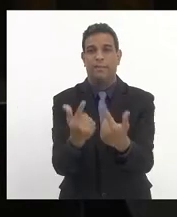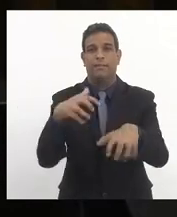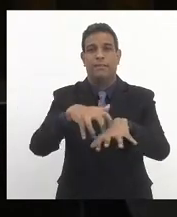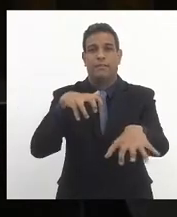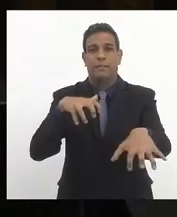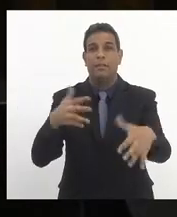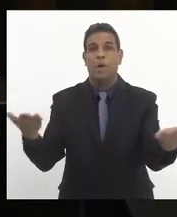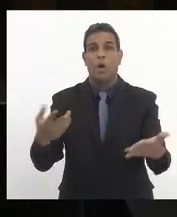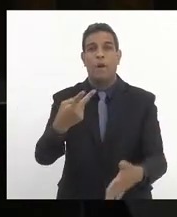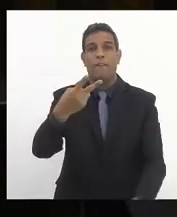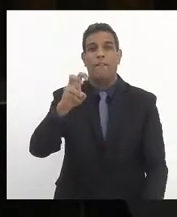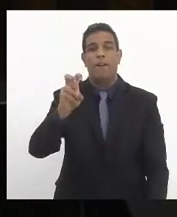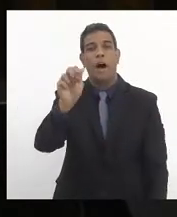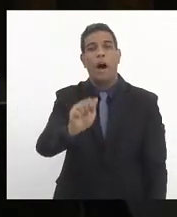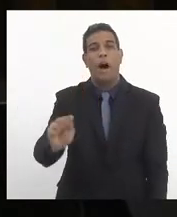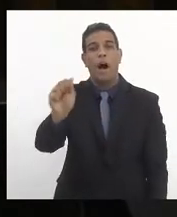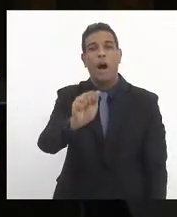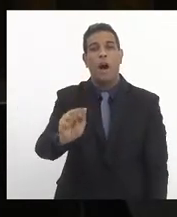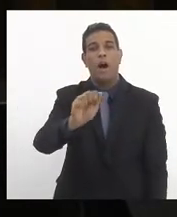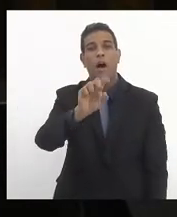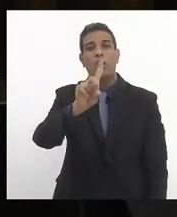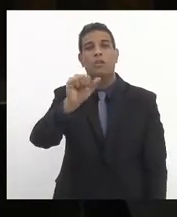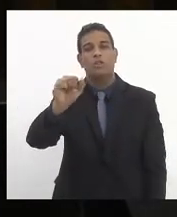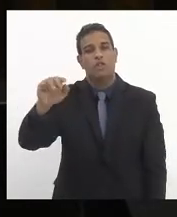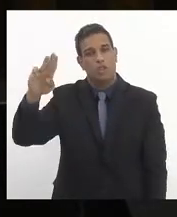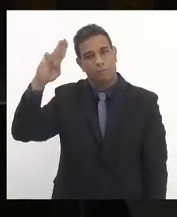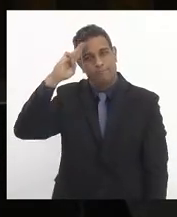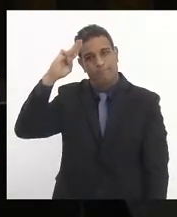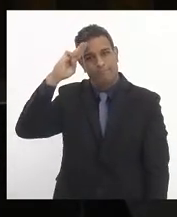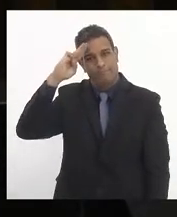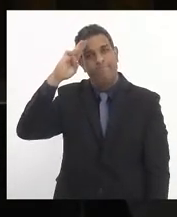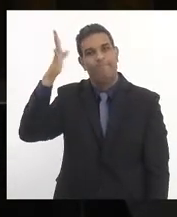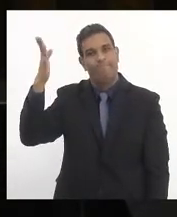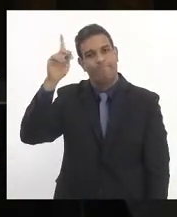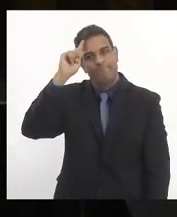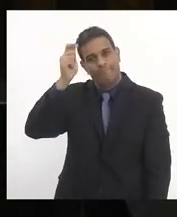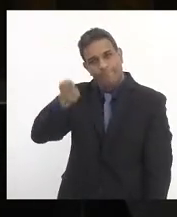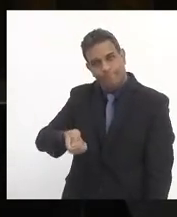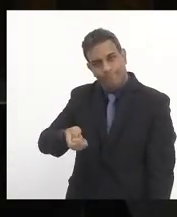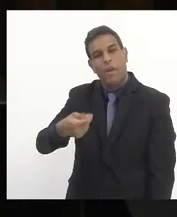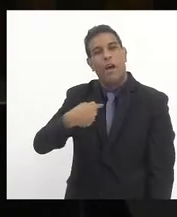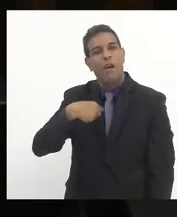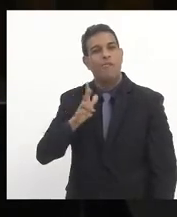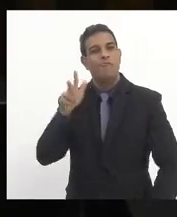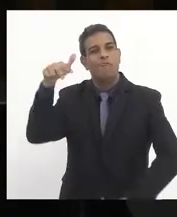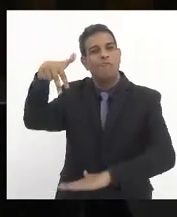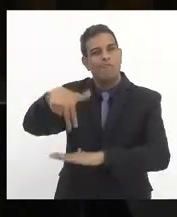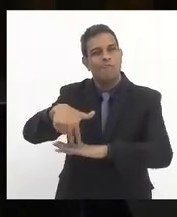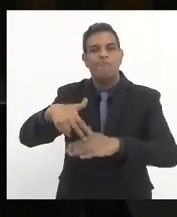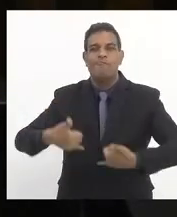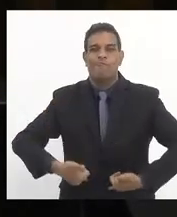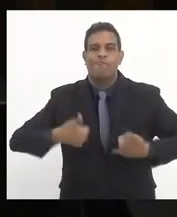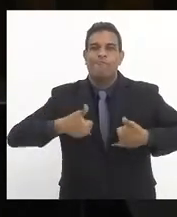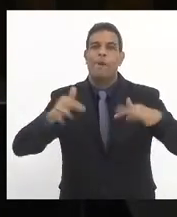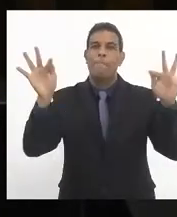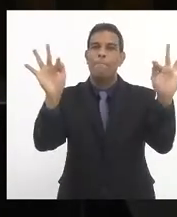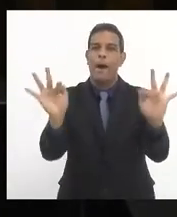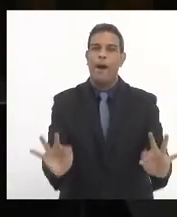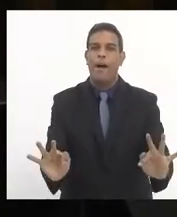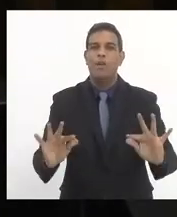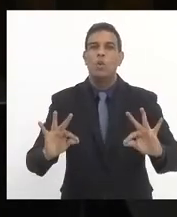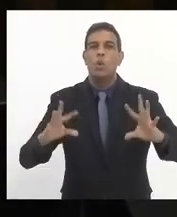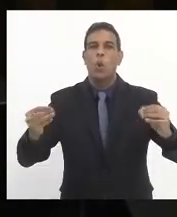25 de agosto, dia do soldado. E eu venho fazer uso da palavra com muita alegria